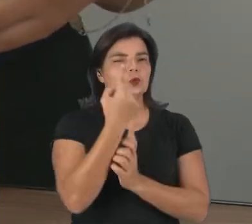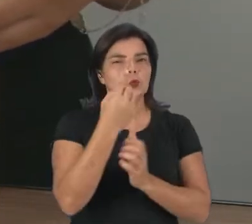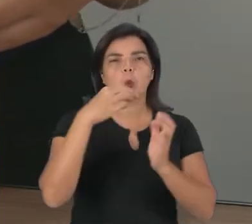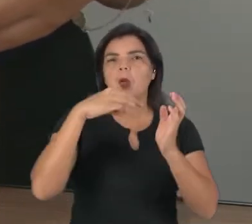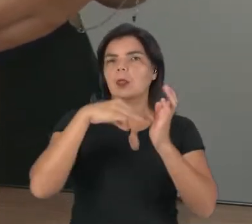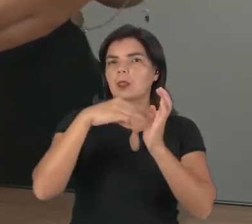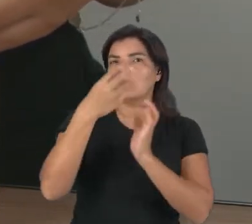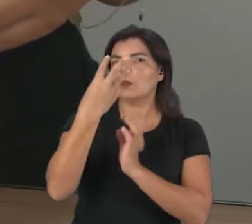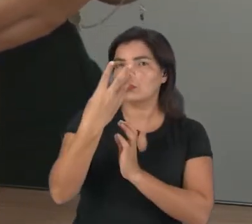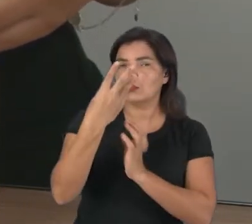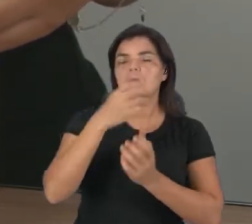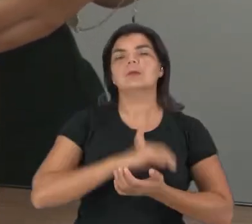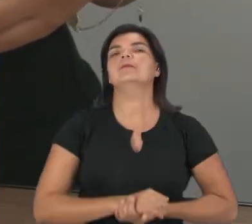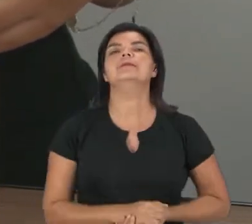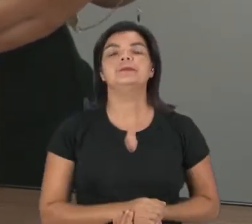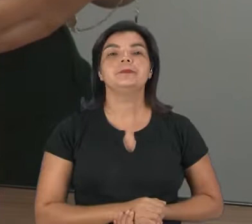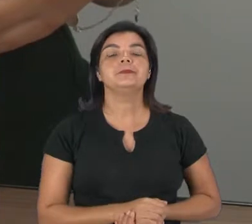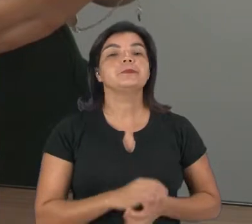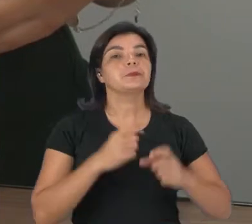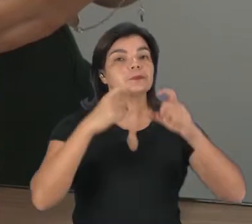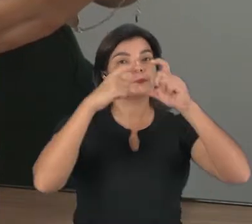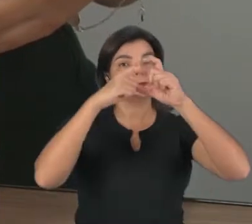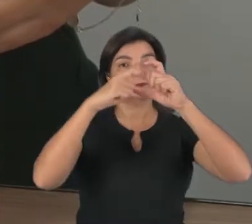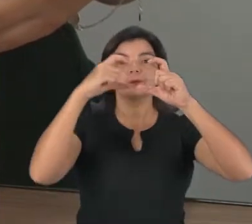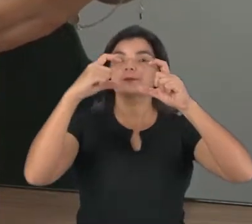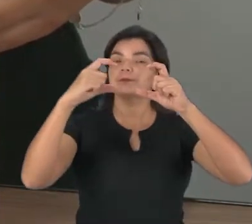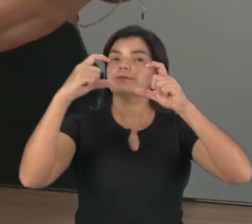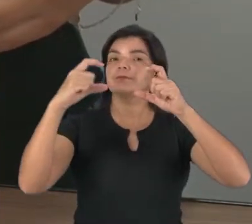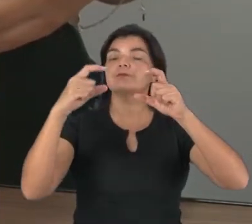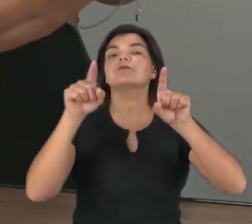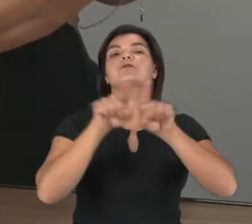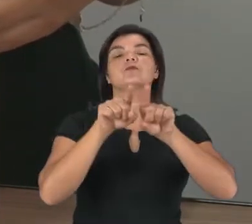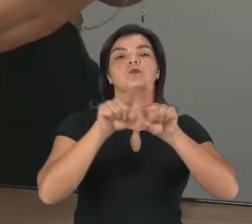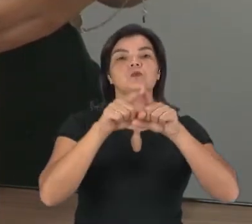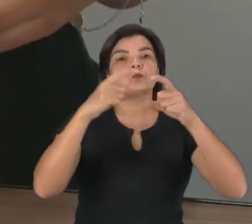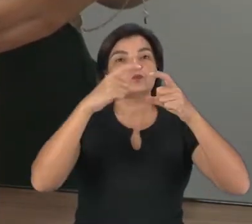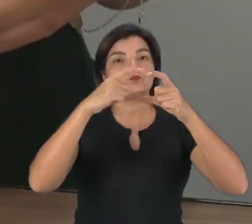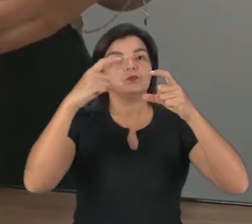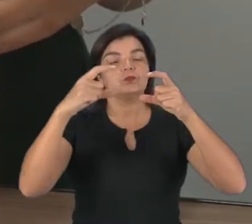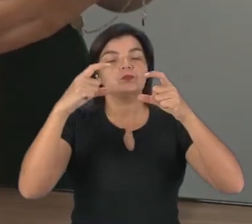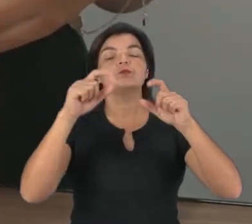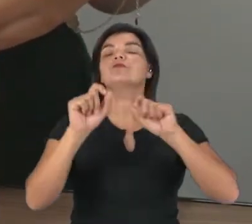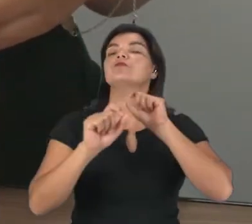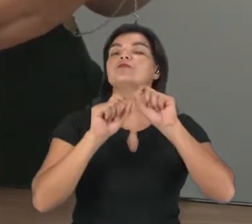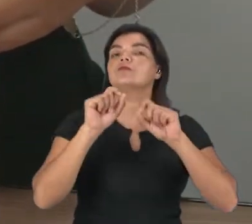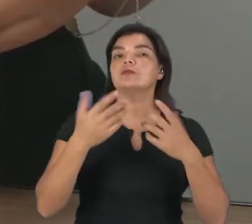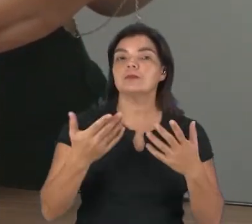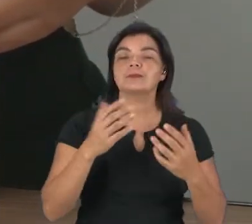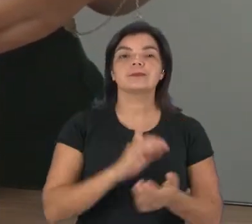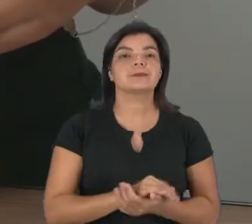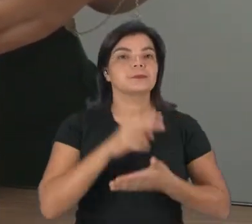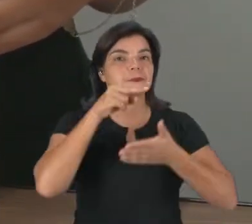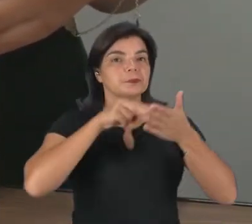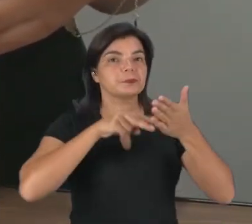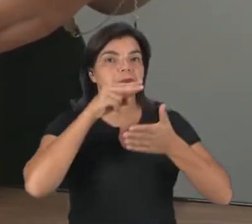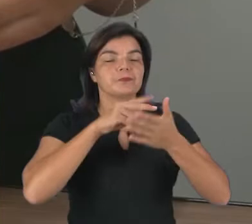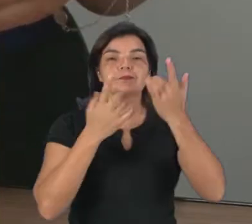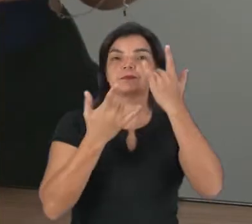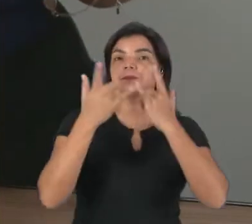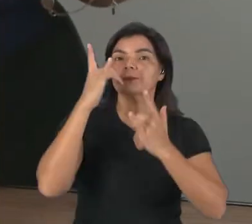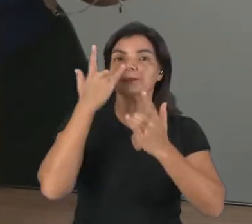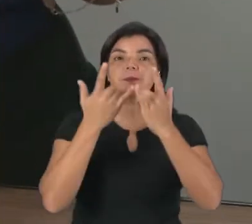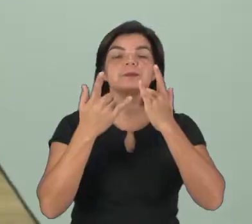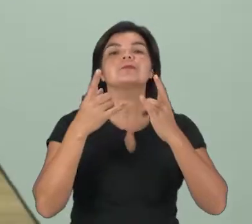quadrinhos. Certo? A tirinha também serve para nos proporcionar aquela leitura